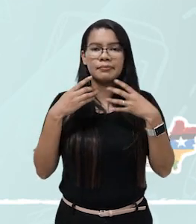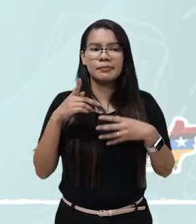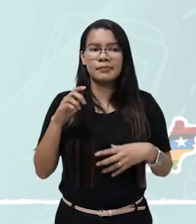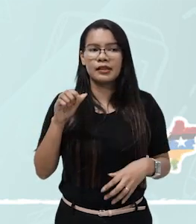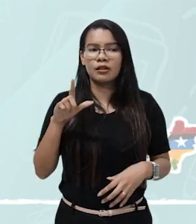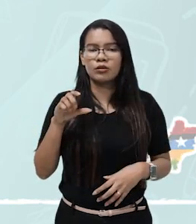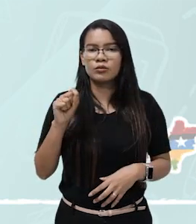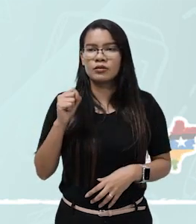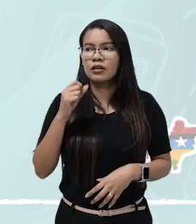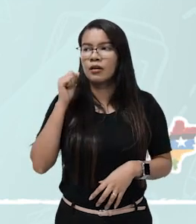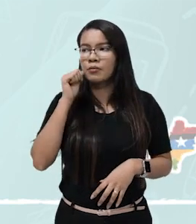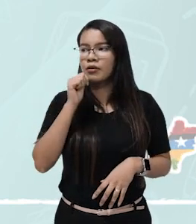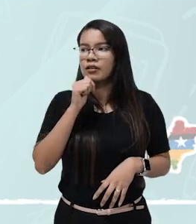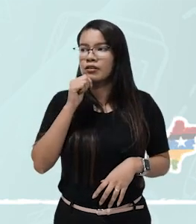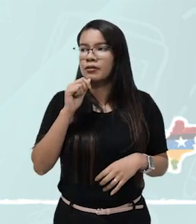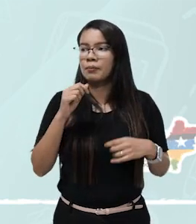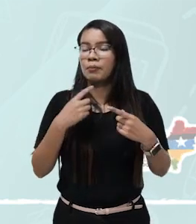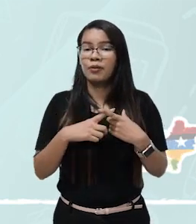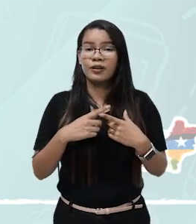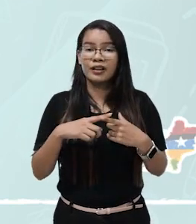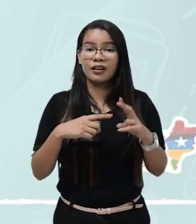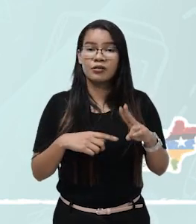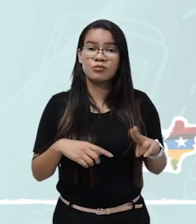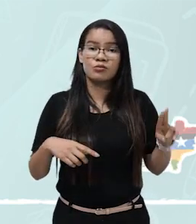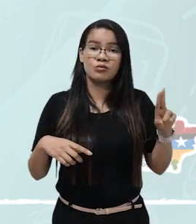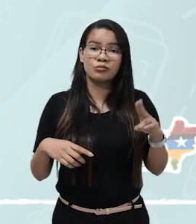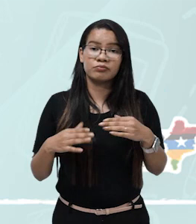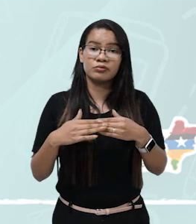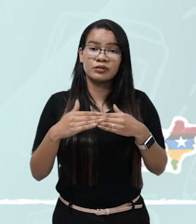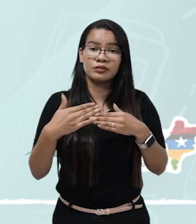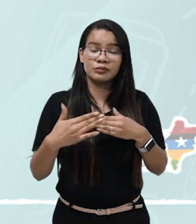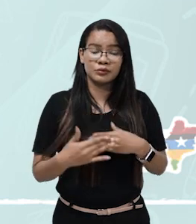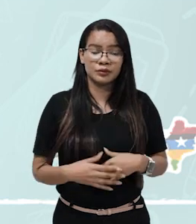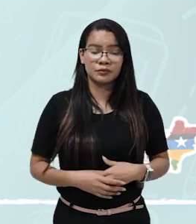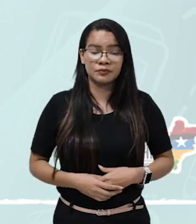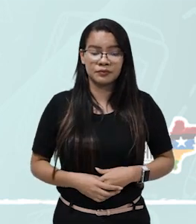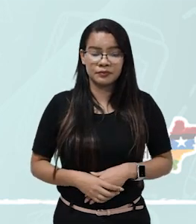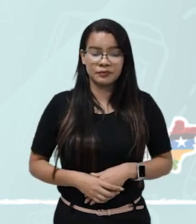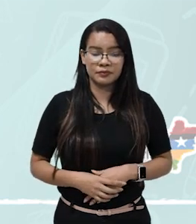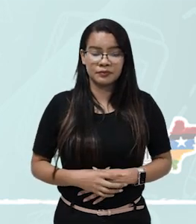é barbada, por quê? Por ter feito uso de anabolizantes.